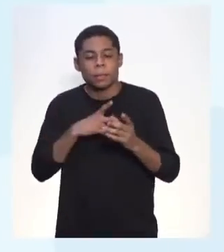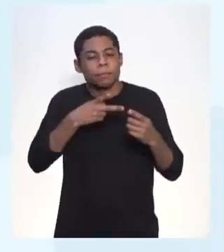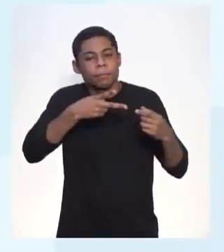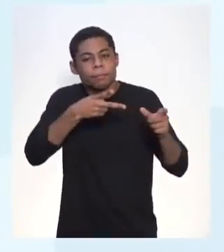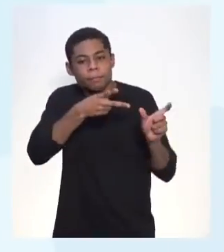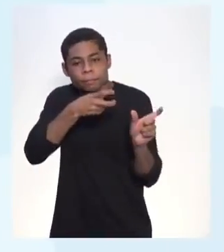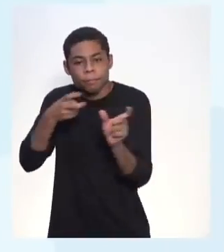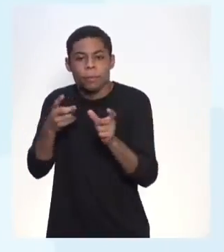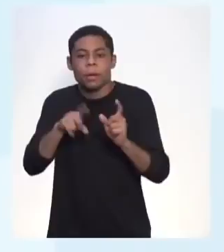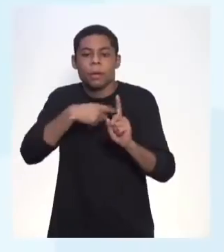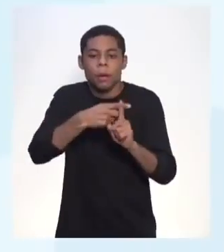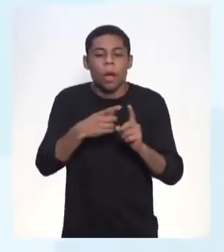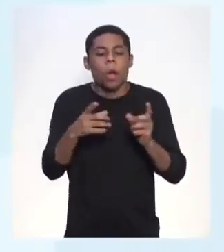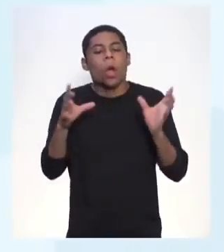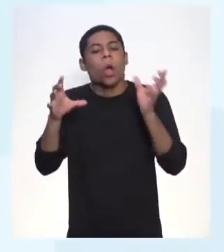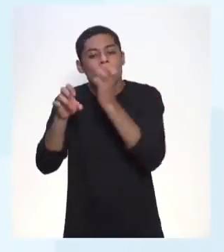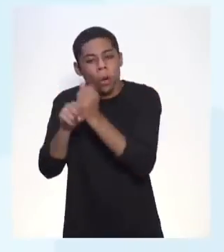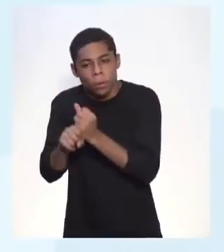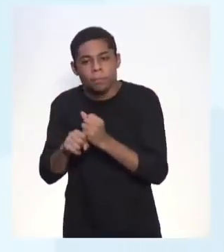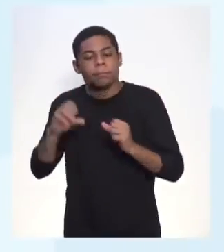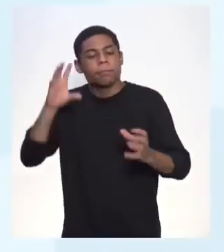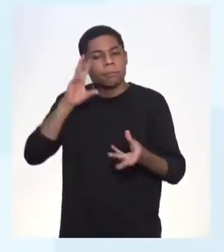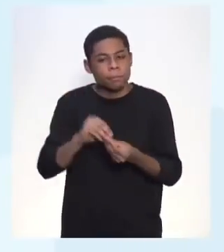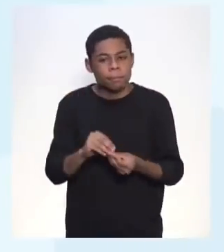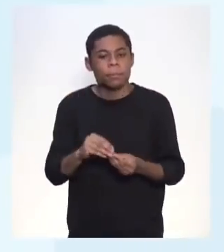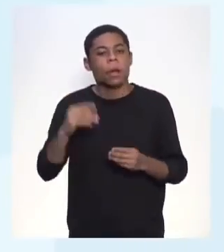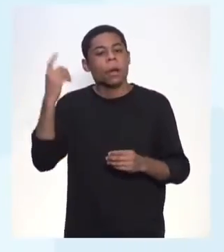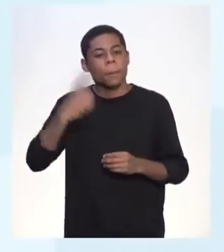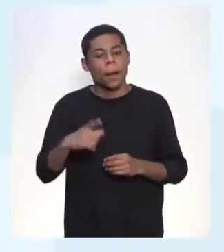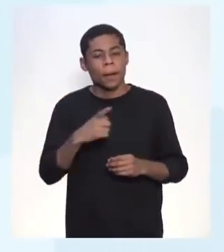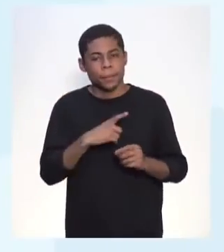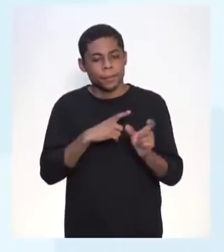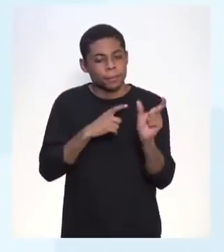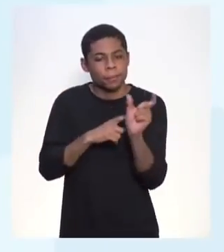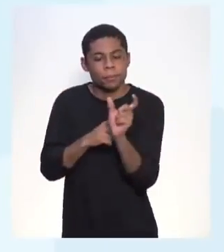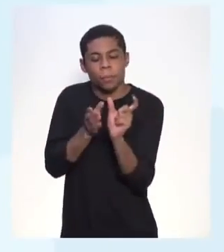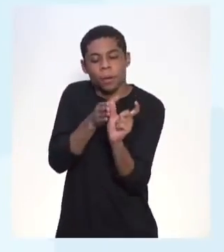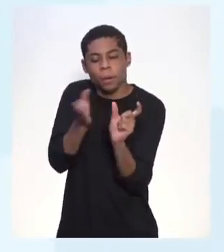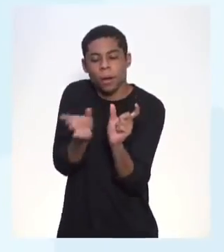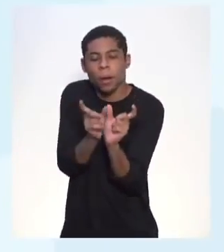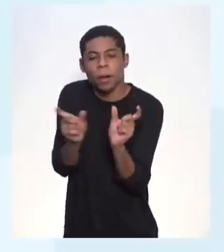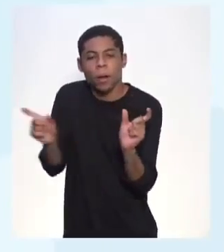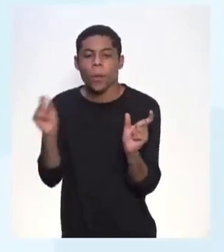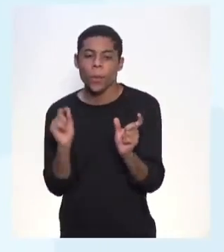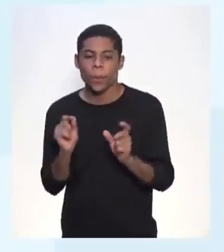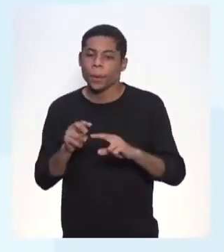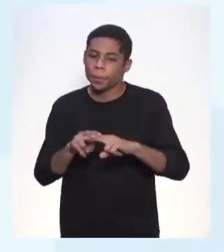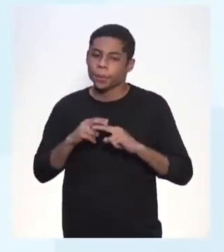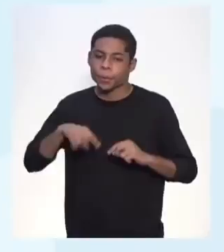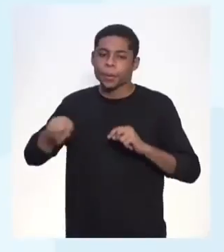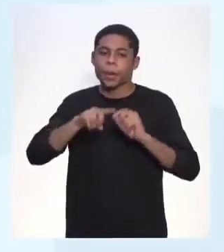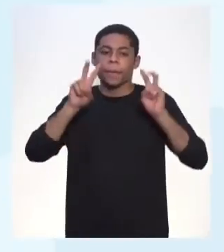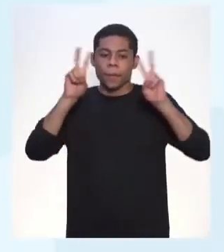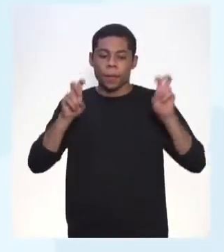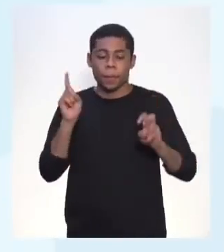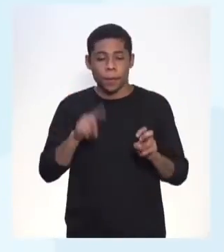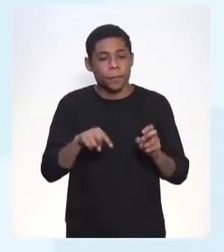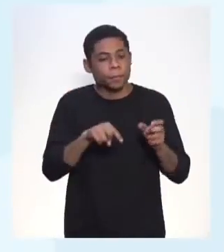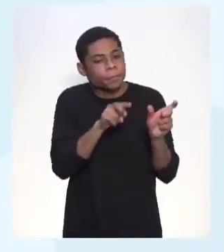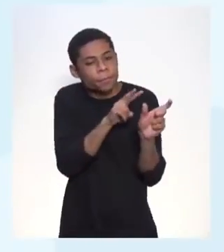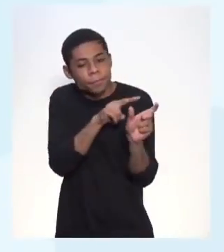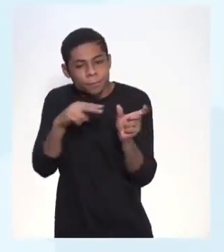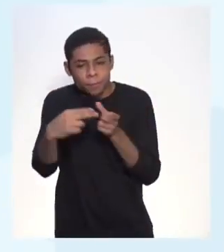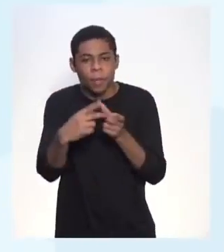contraste, adição, conclusão e concessão e marcadores sequenciais. Perfeito, por isso que o nosso título é Contrast